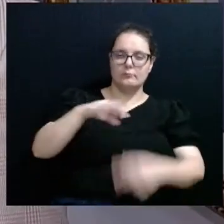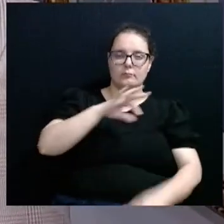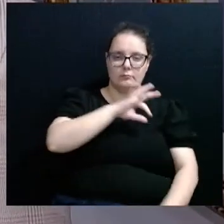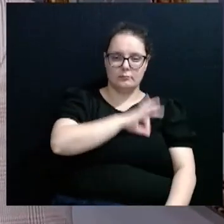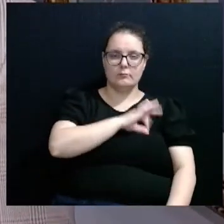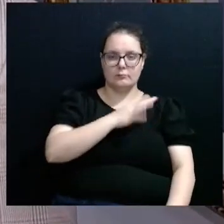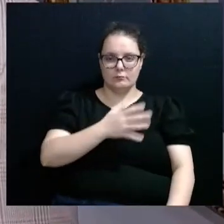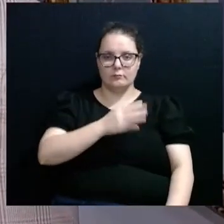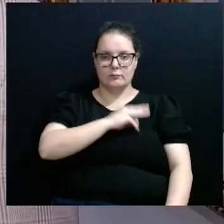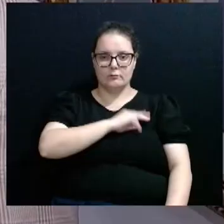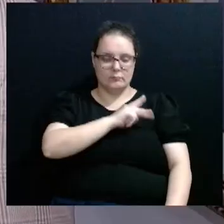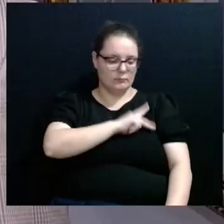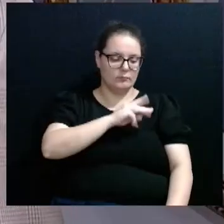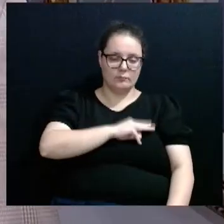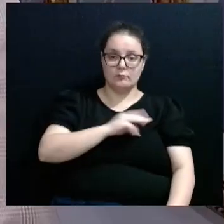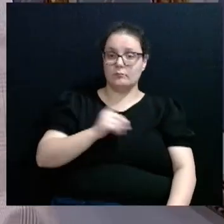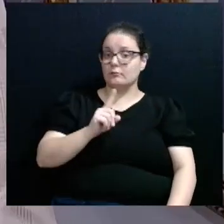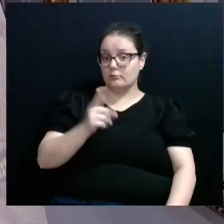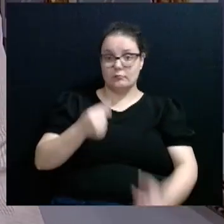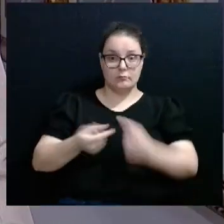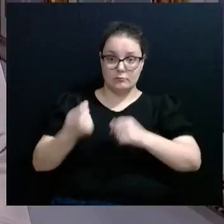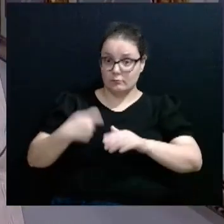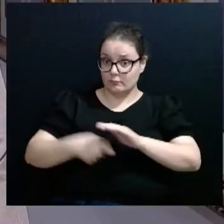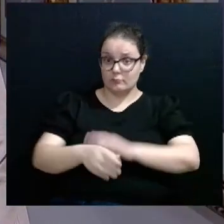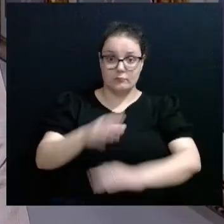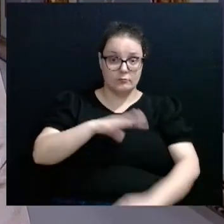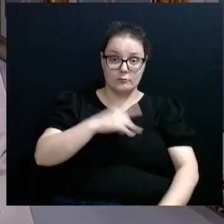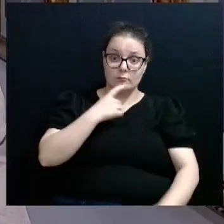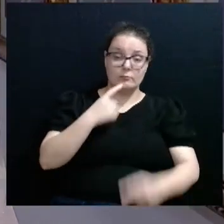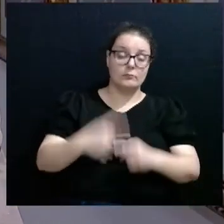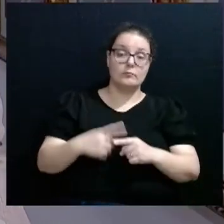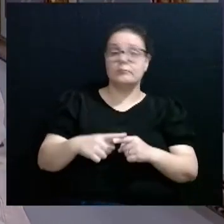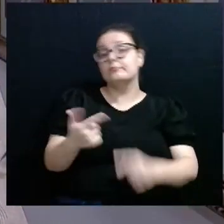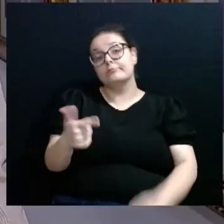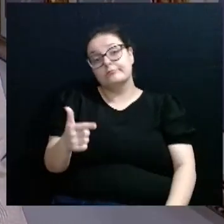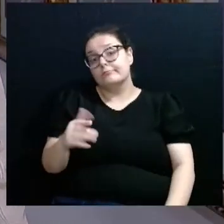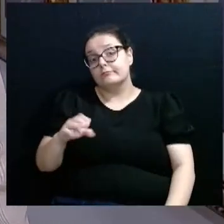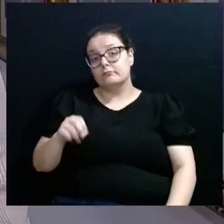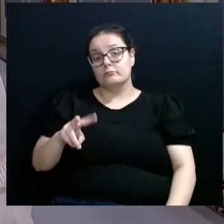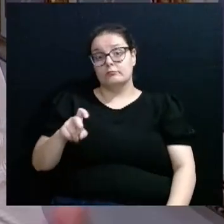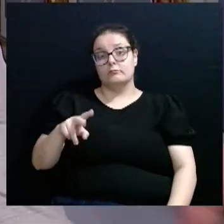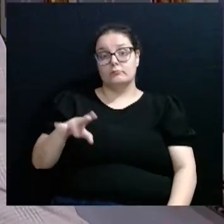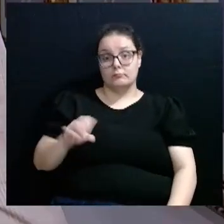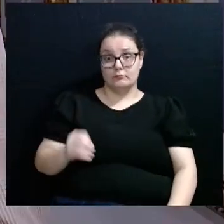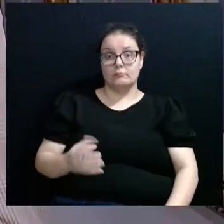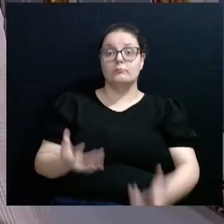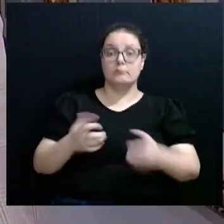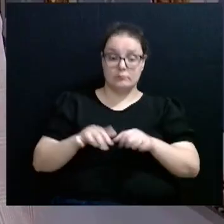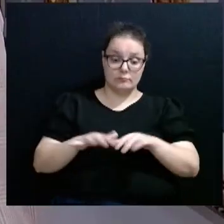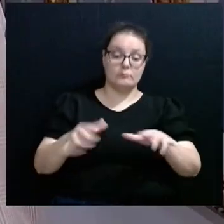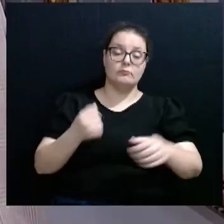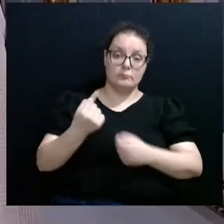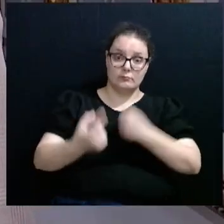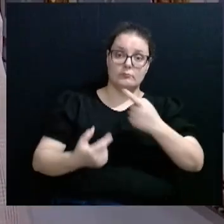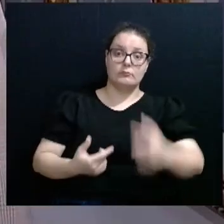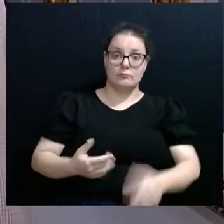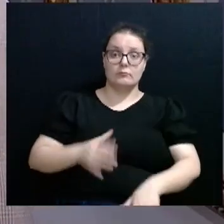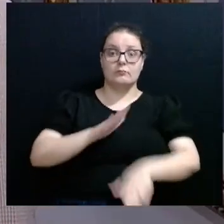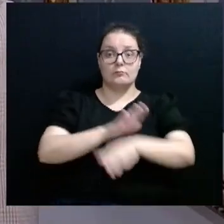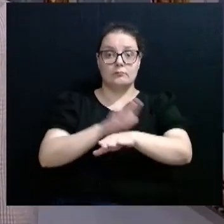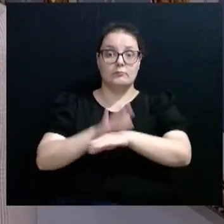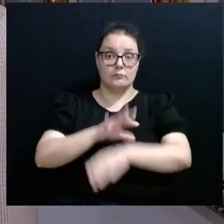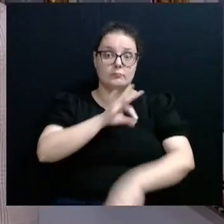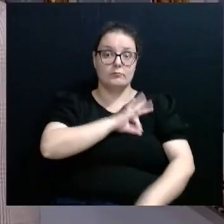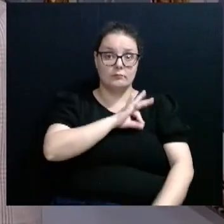de mandar recursos para a cidade de Campinas porque não tem esse convênio. E eles querem alcançar, de alguma forma, esses policiais militares. Aí a